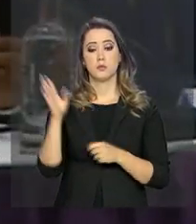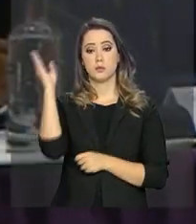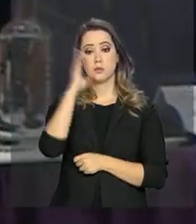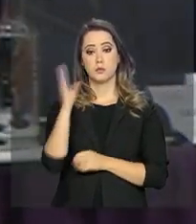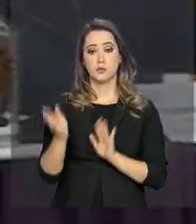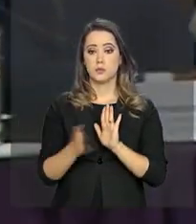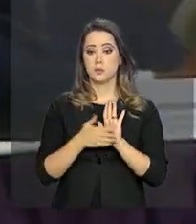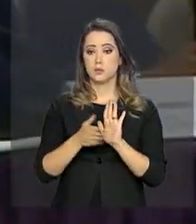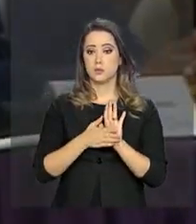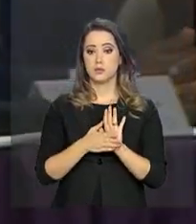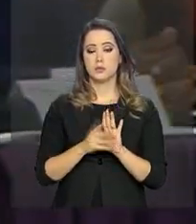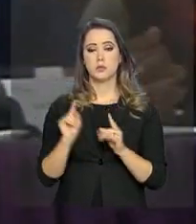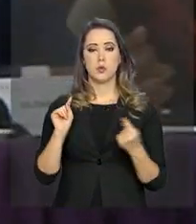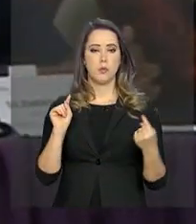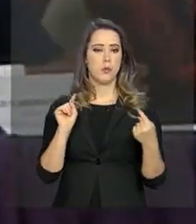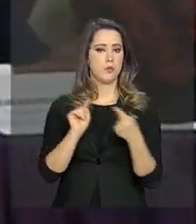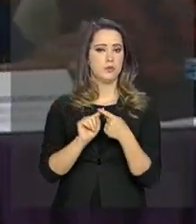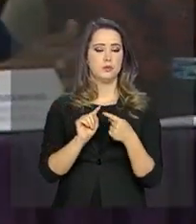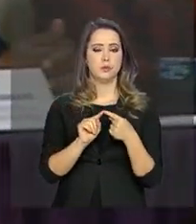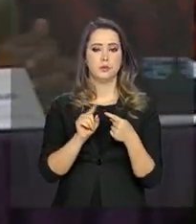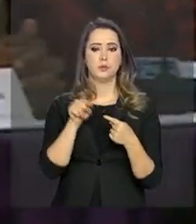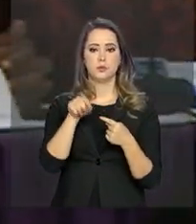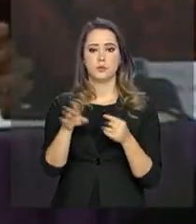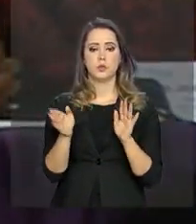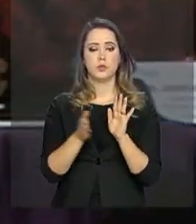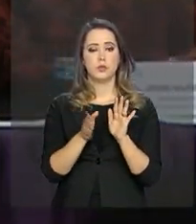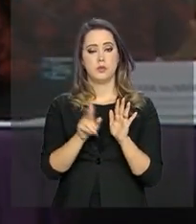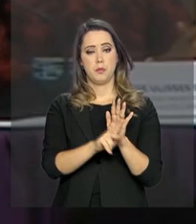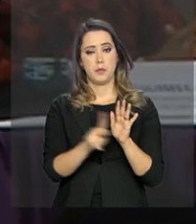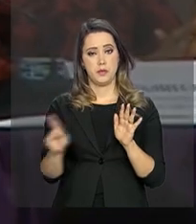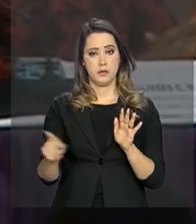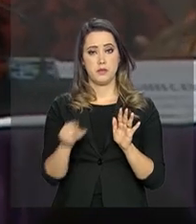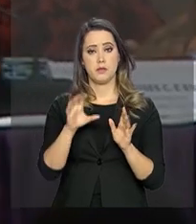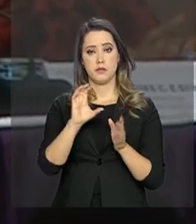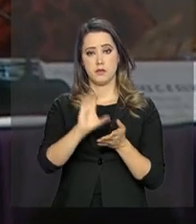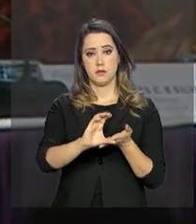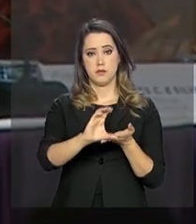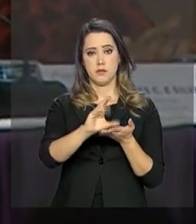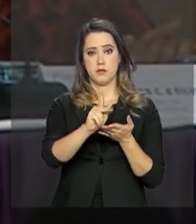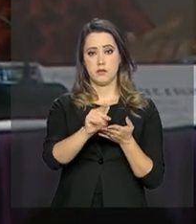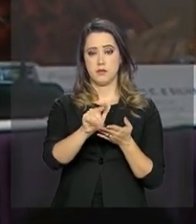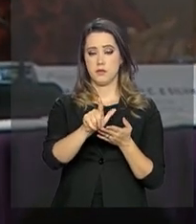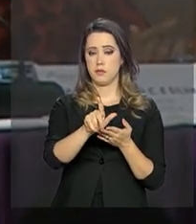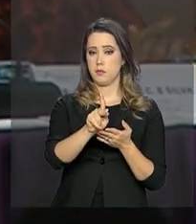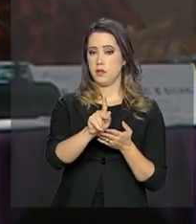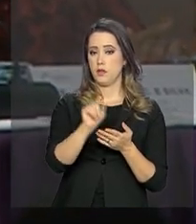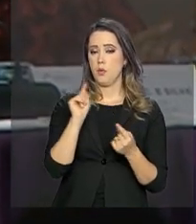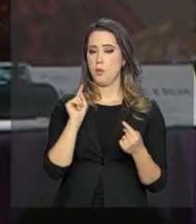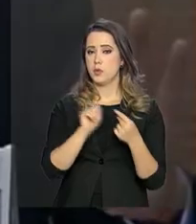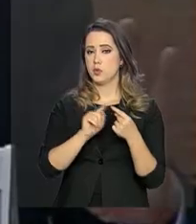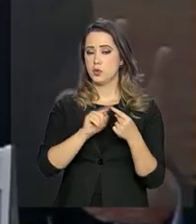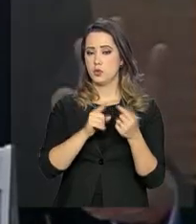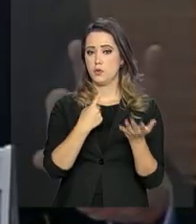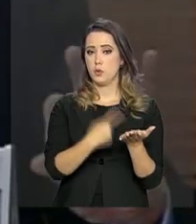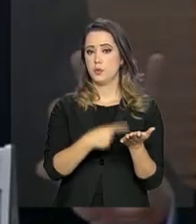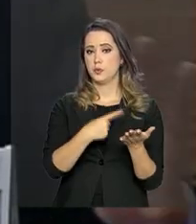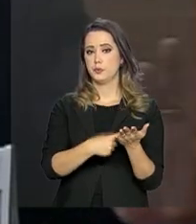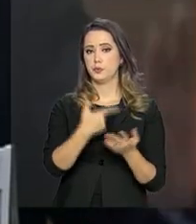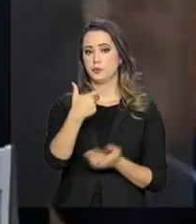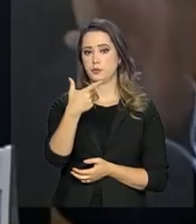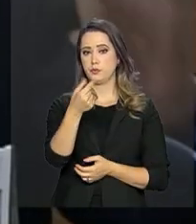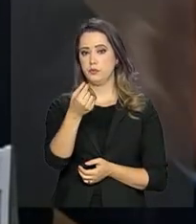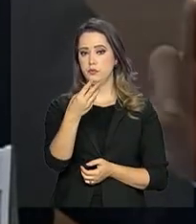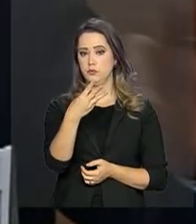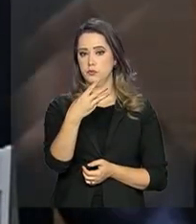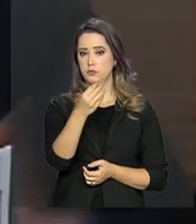propôs como eixo de sua presidência a agenda 2030 qual foi o objetivo que foi